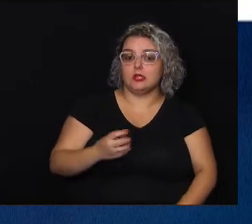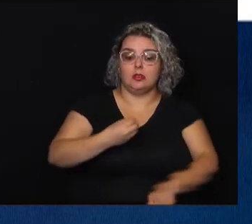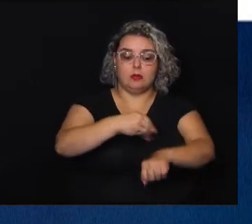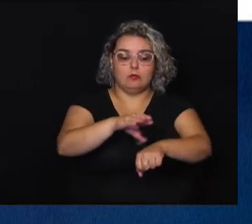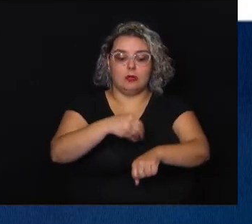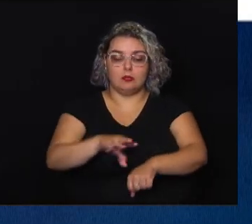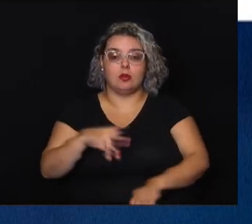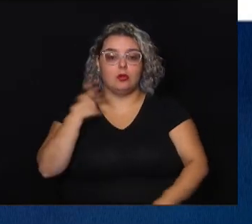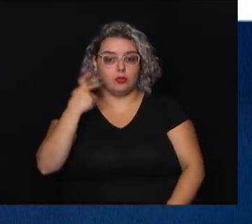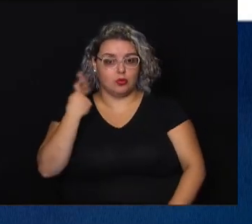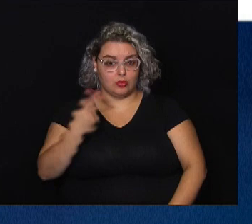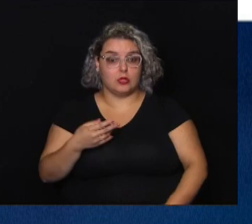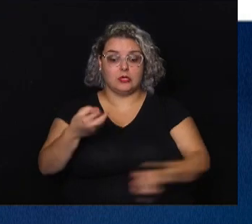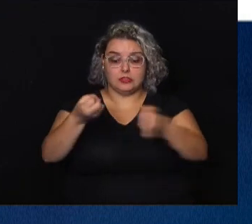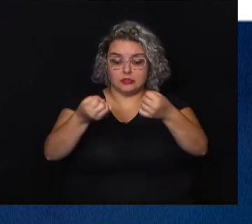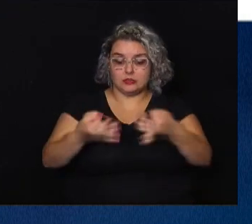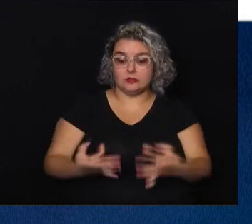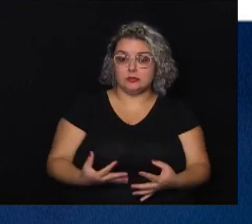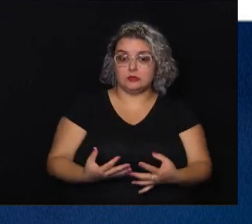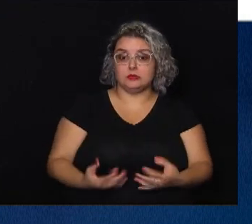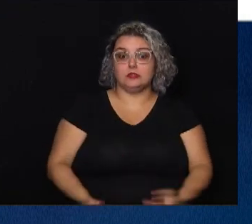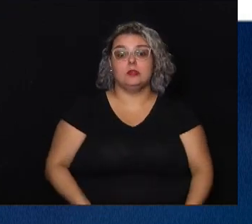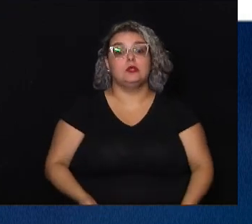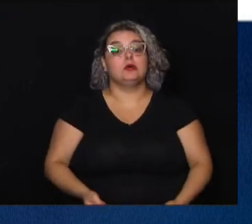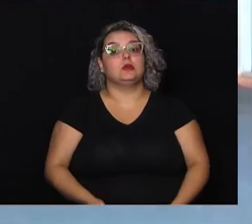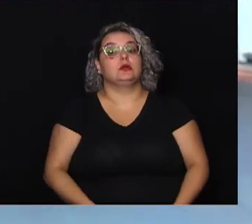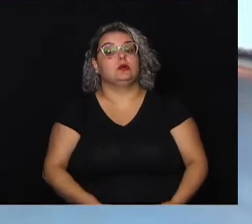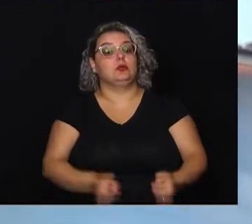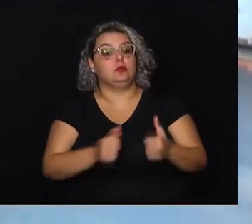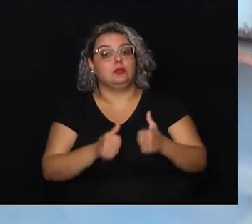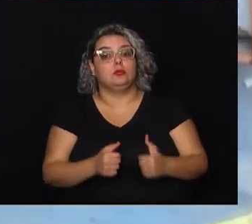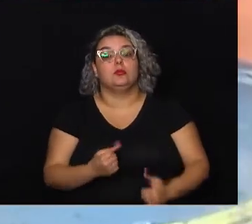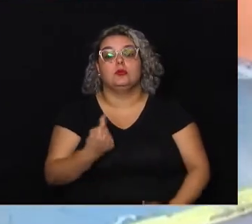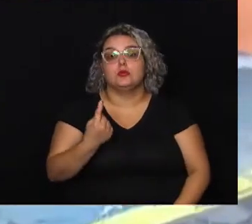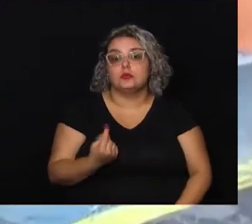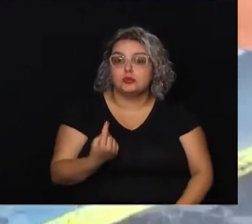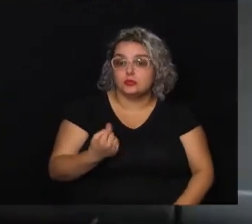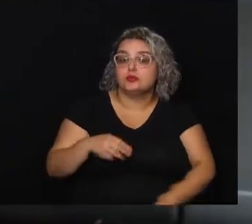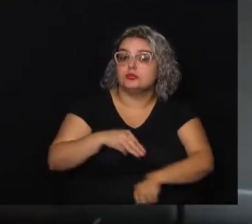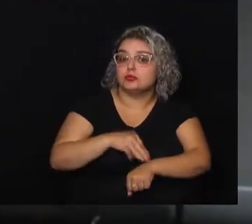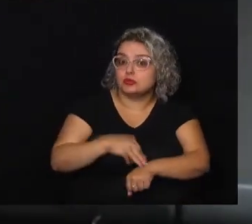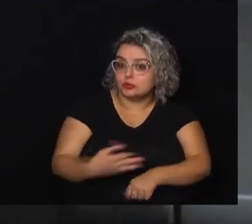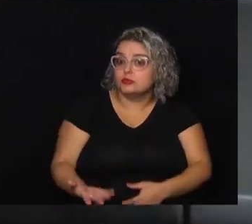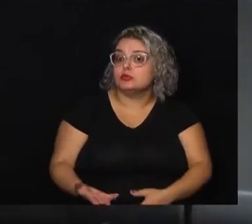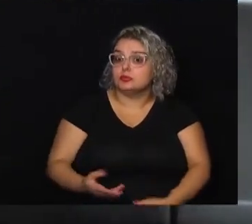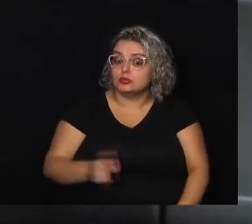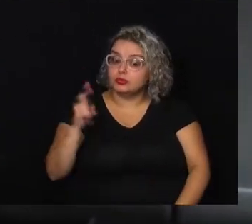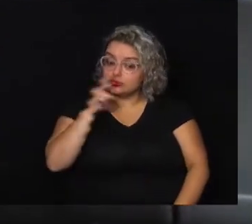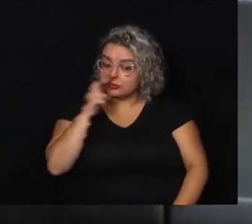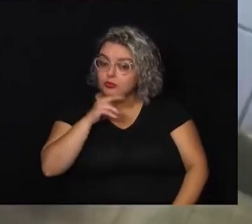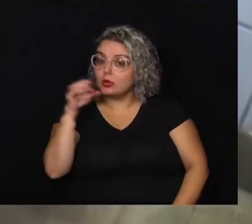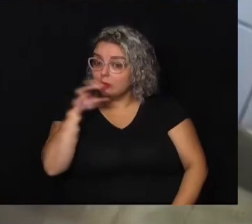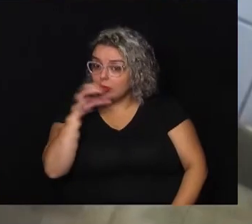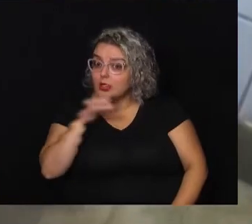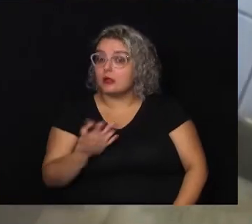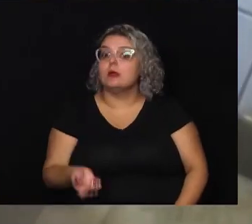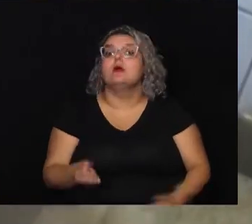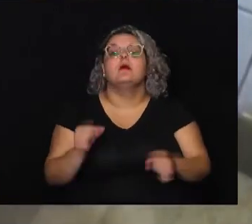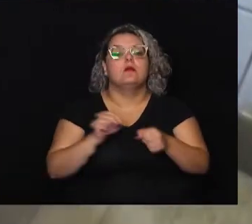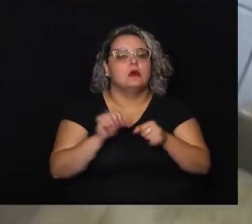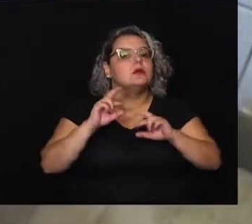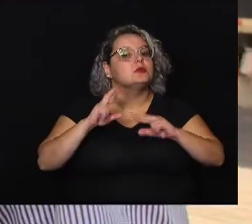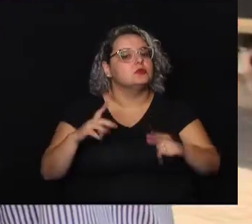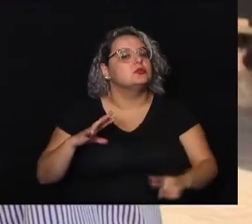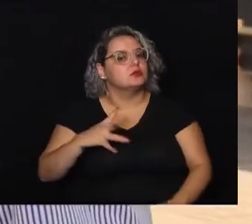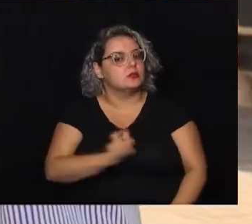o vereador justifica que o ganho de um único minuto durante uma ocorrência grave pode fazer a diferença no salvamento